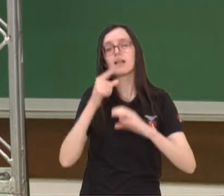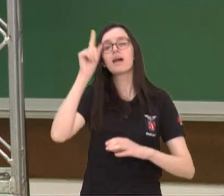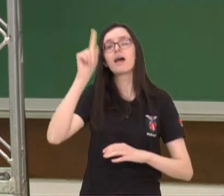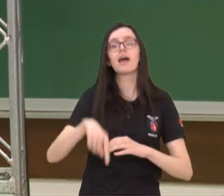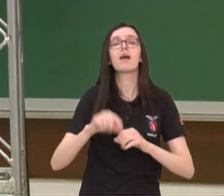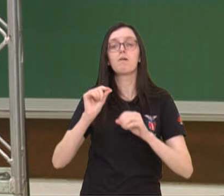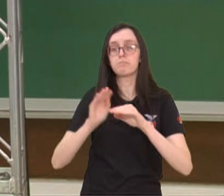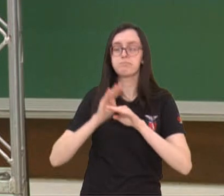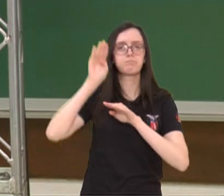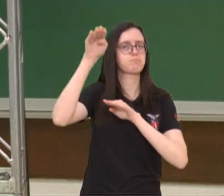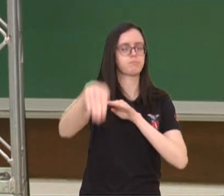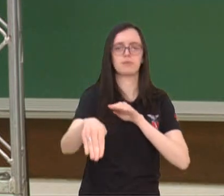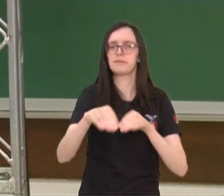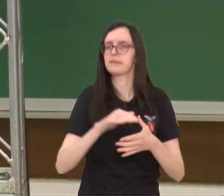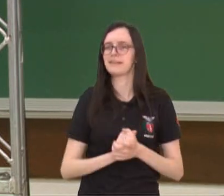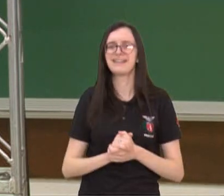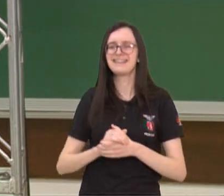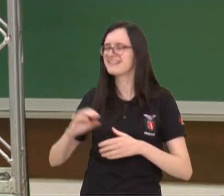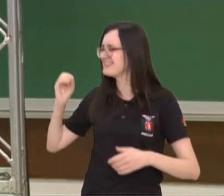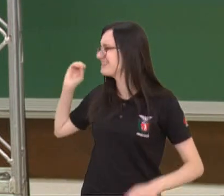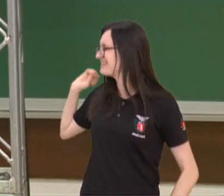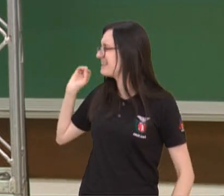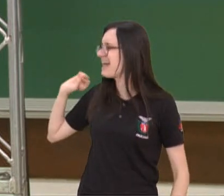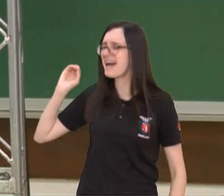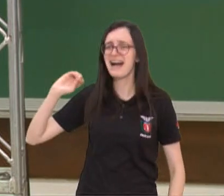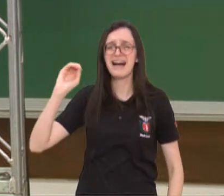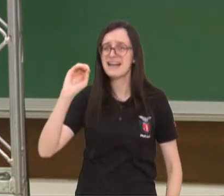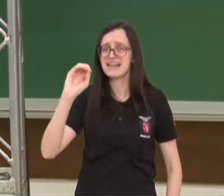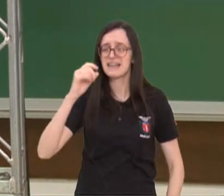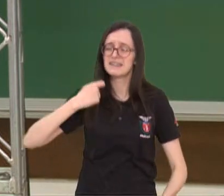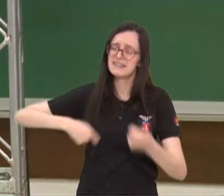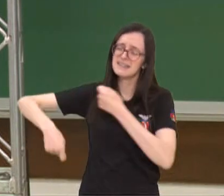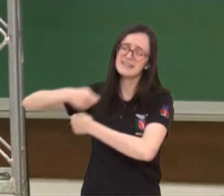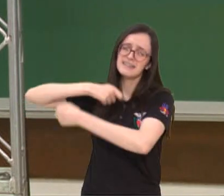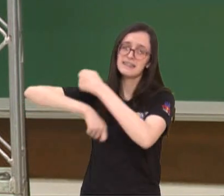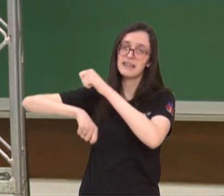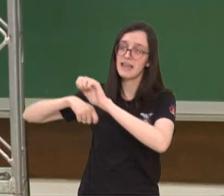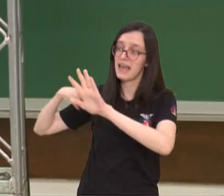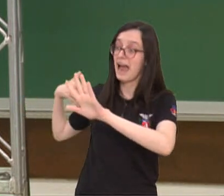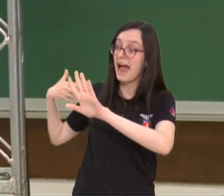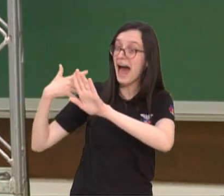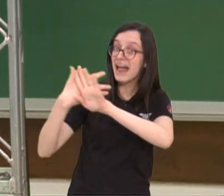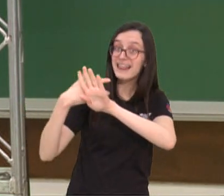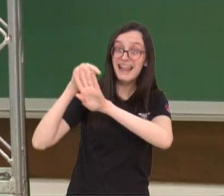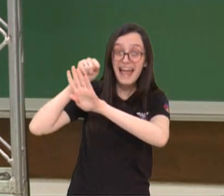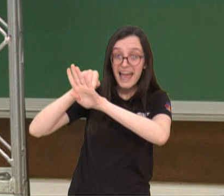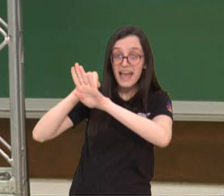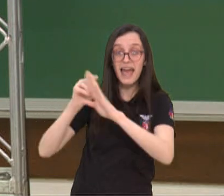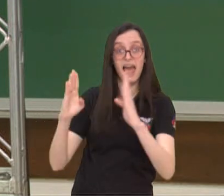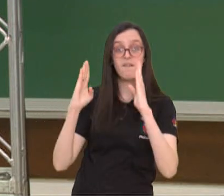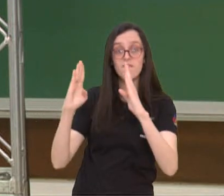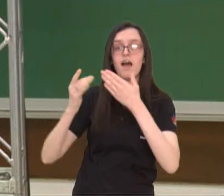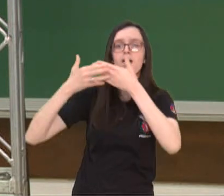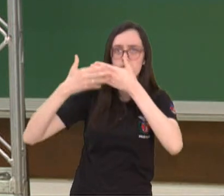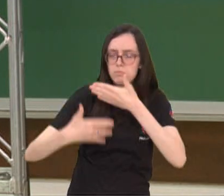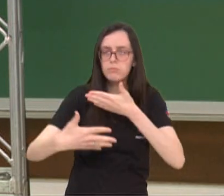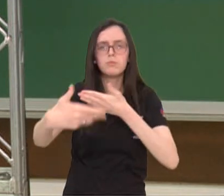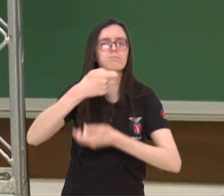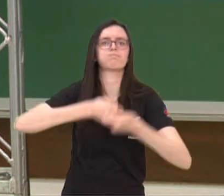do capitalismo. Nunca se negociou tanto, nunca se evoluiu tanto dentro do padrão